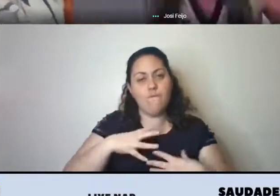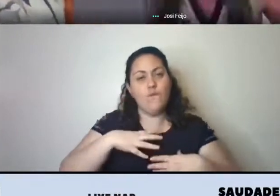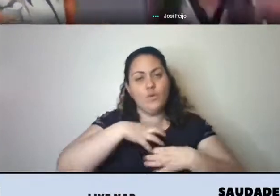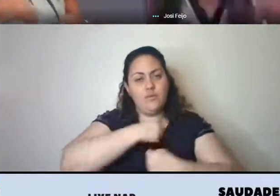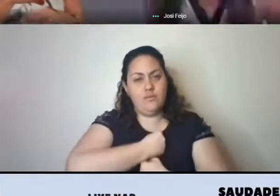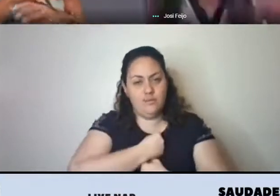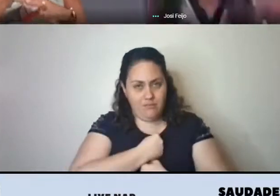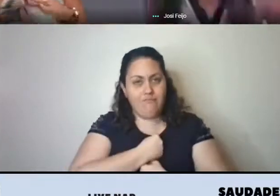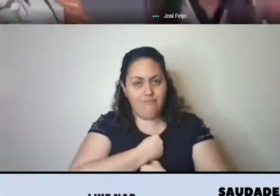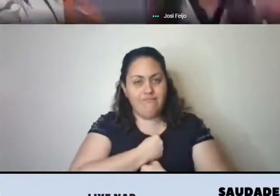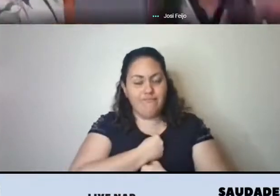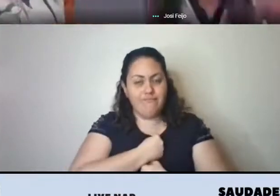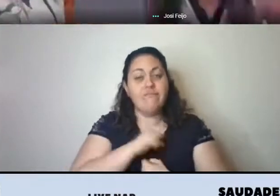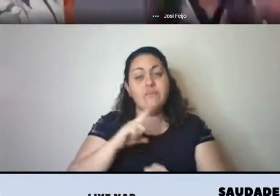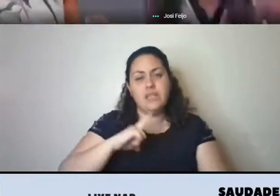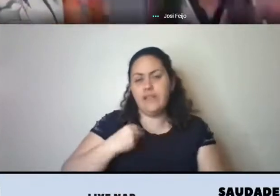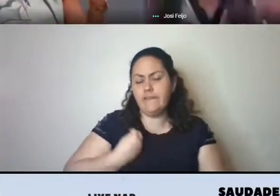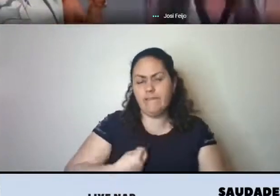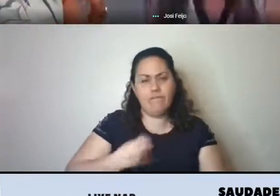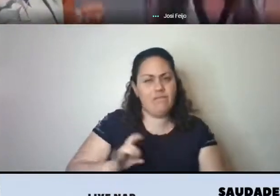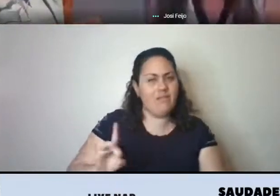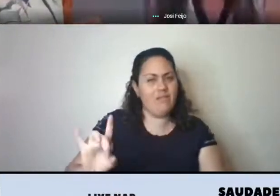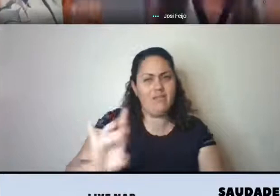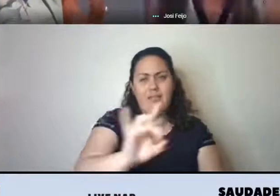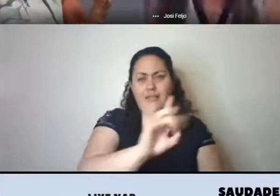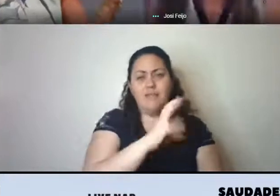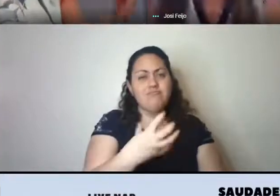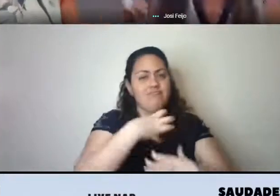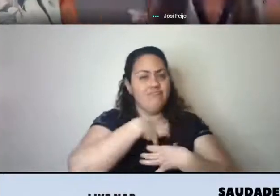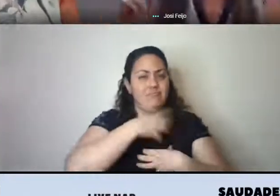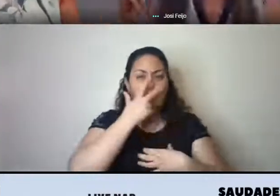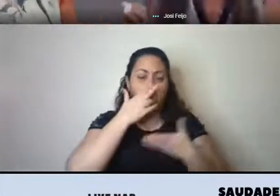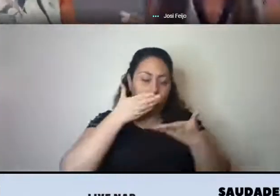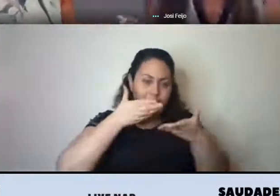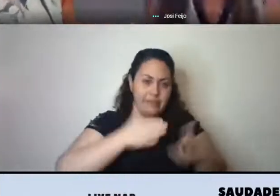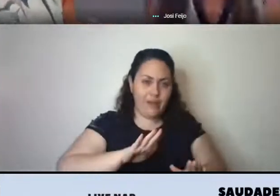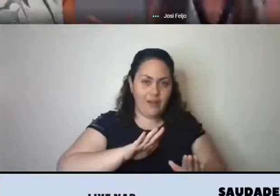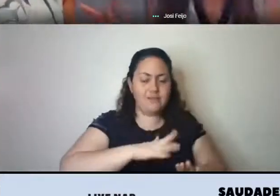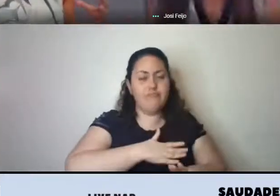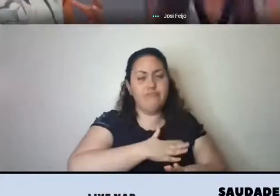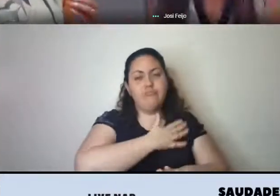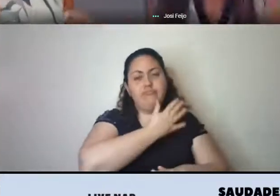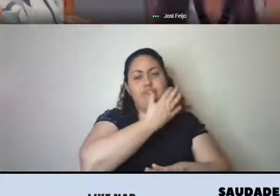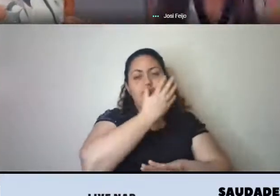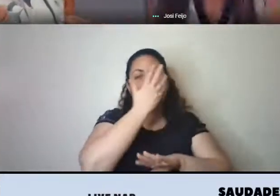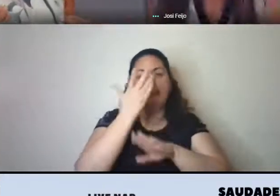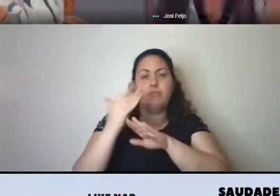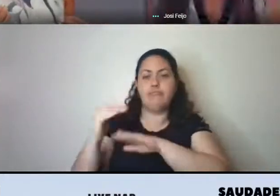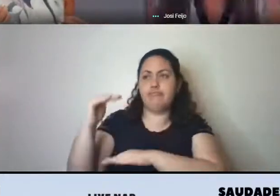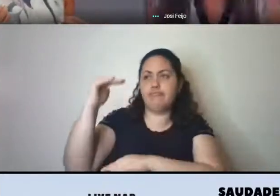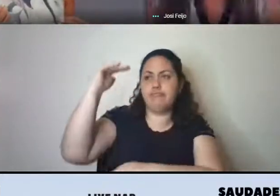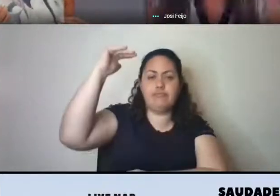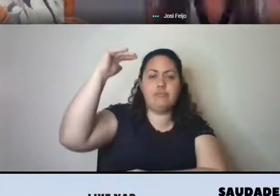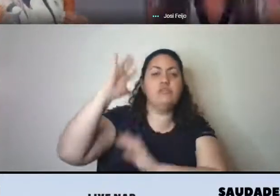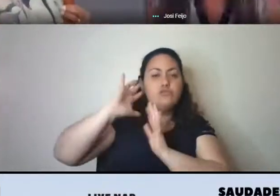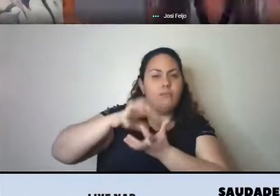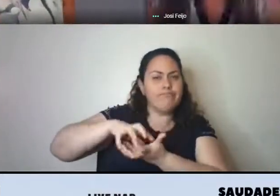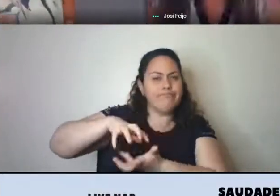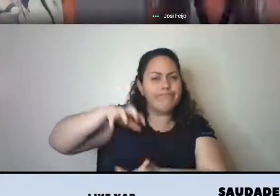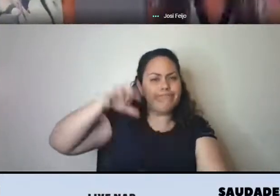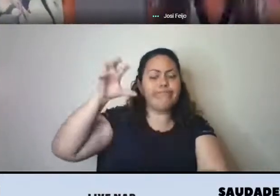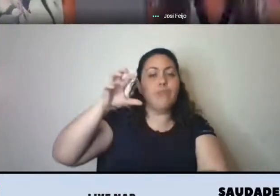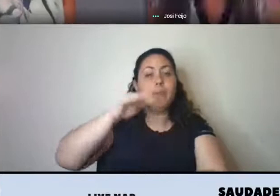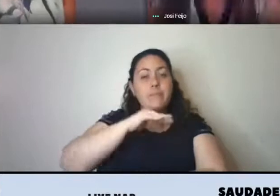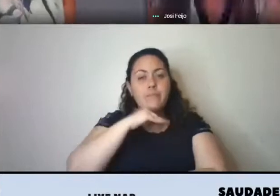vida dos sujeitos o tempo todo, desde que nascemos até o momento em que partimos, mas que